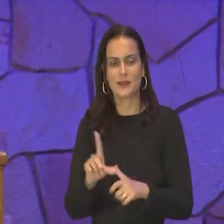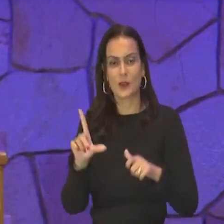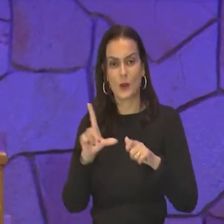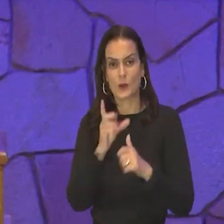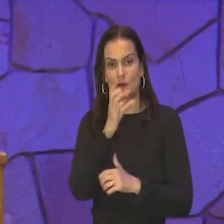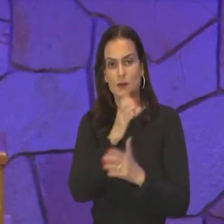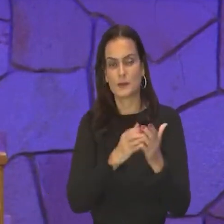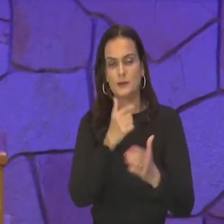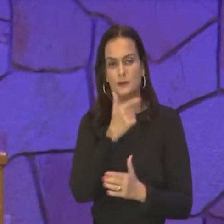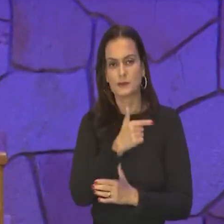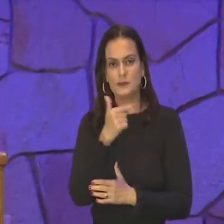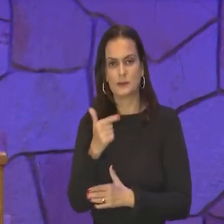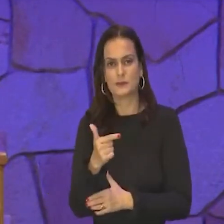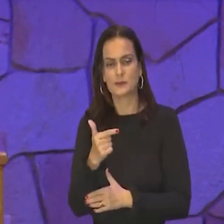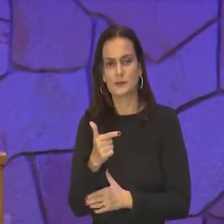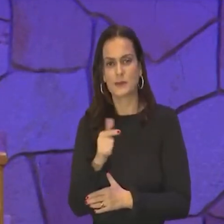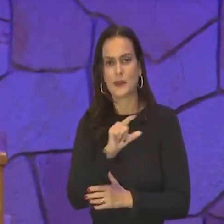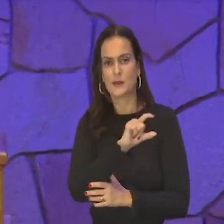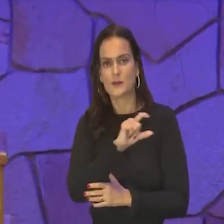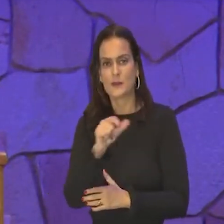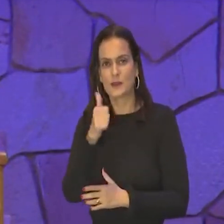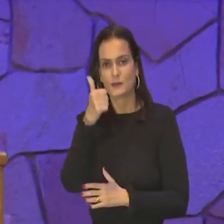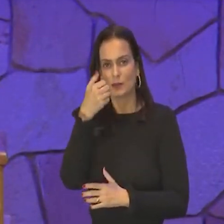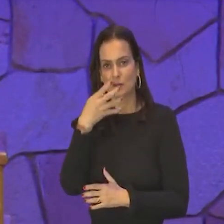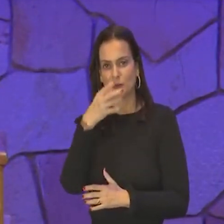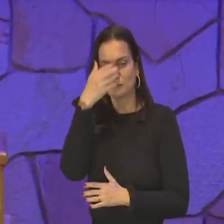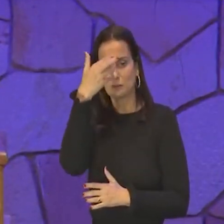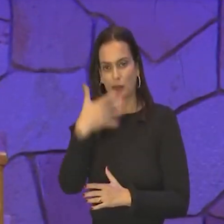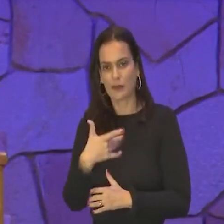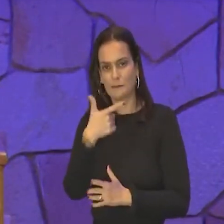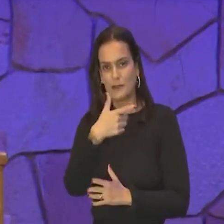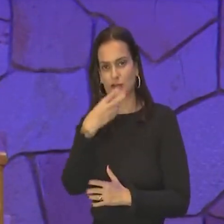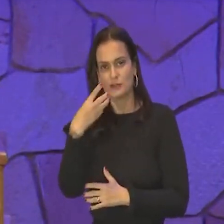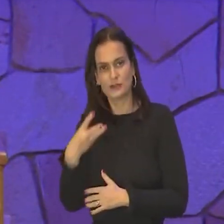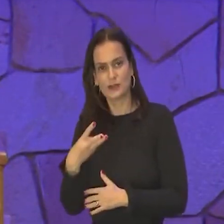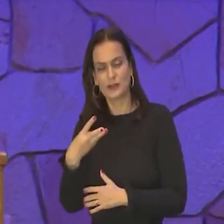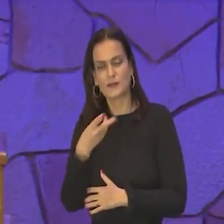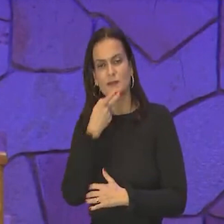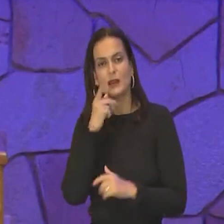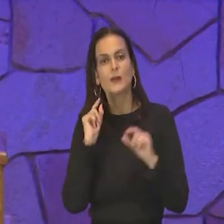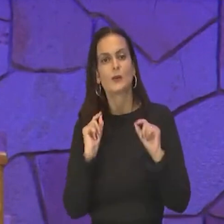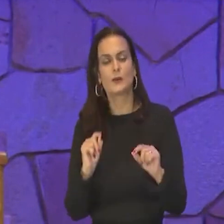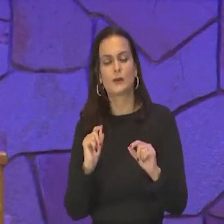no capítulo 22, dos versos 14 a 23, que assim diz: